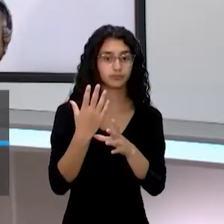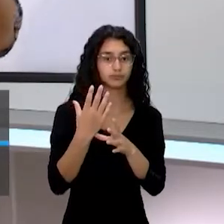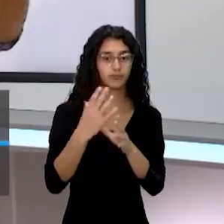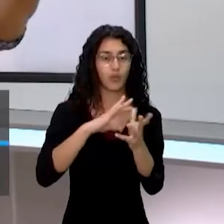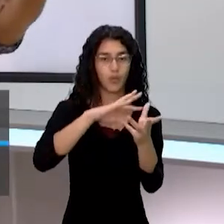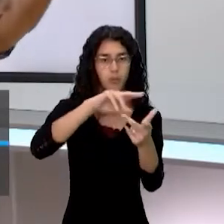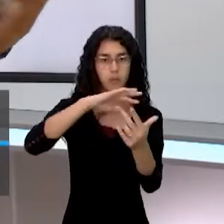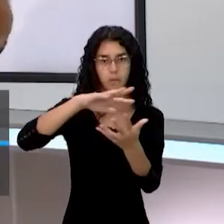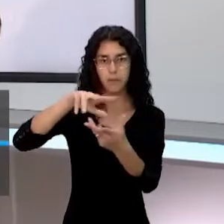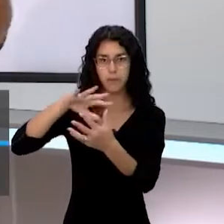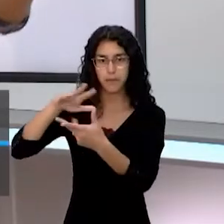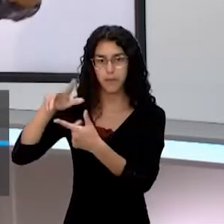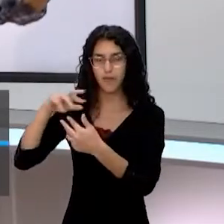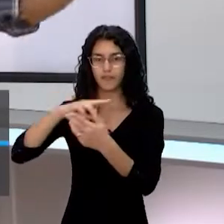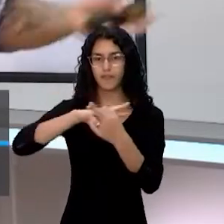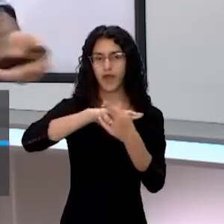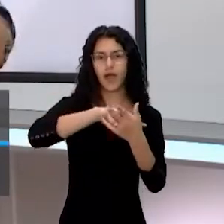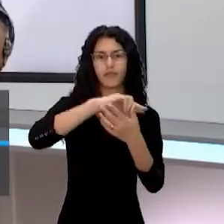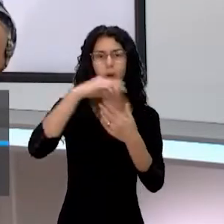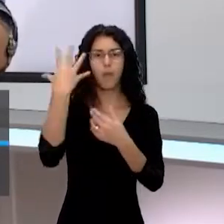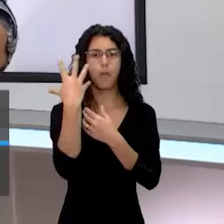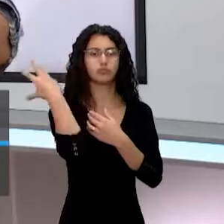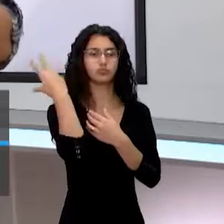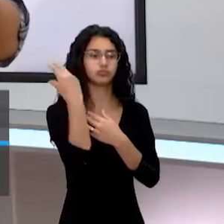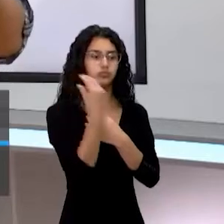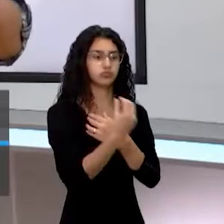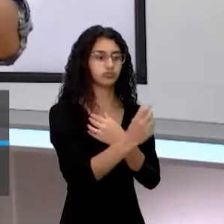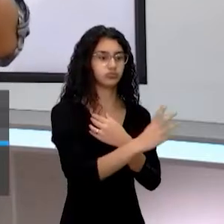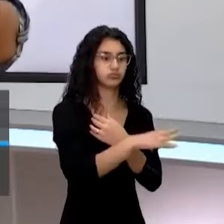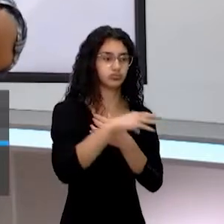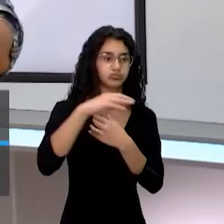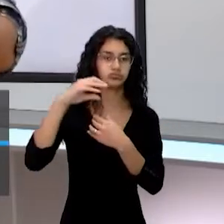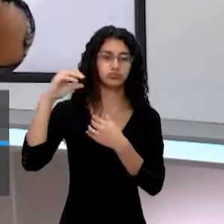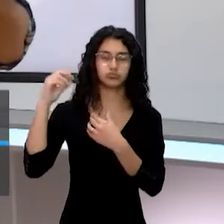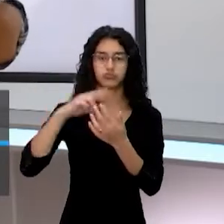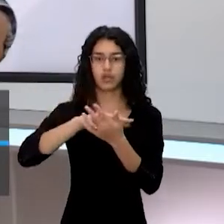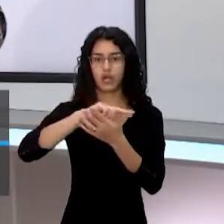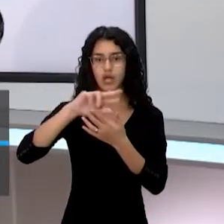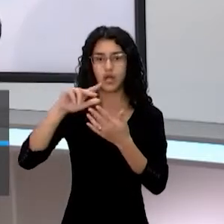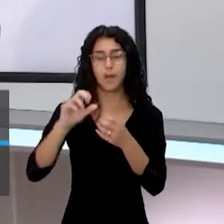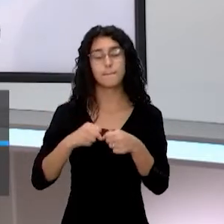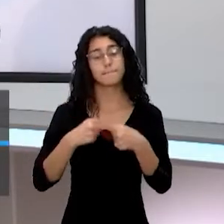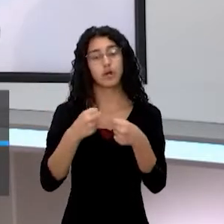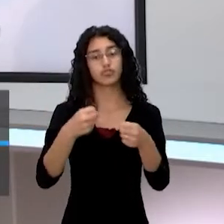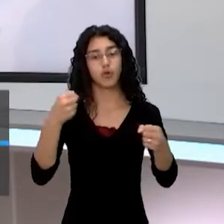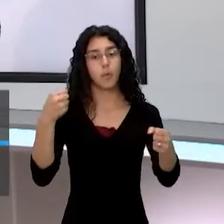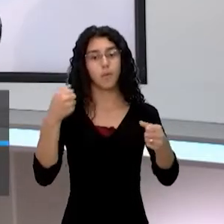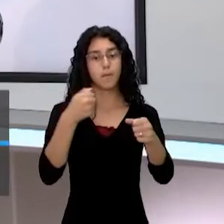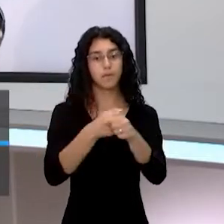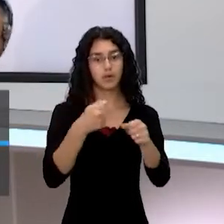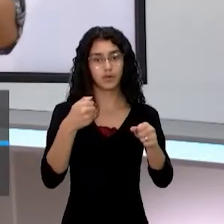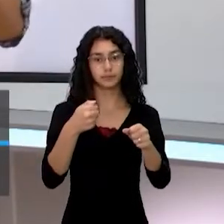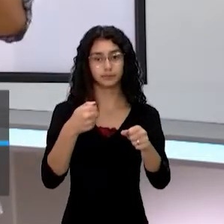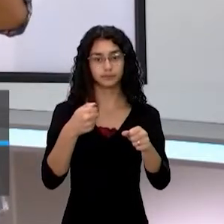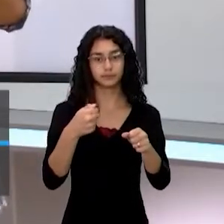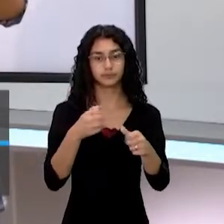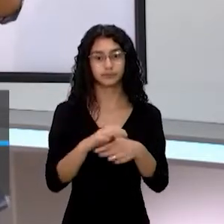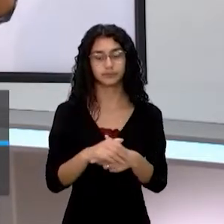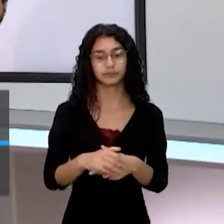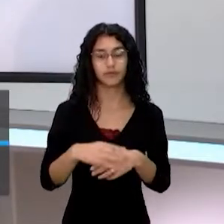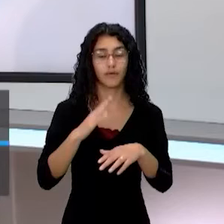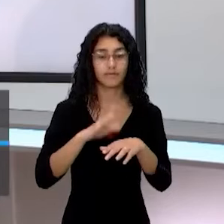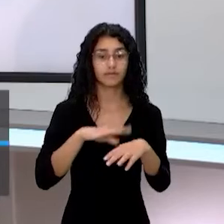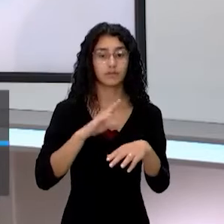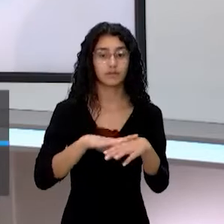de rochas, de asteroides, de meteoros, assim por diante, e aí pode ser que acabou chocando Urano, fazendo que ele